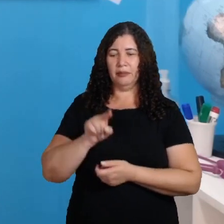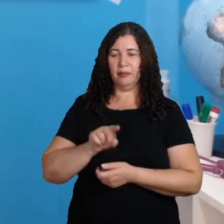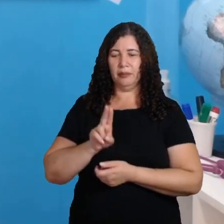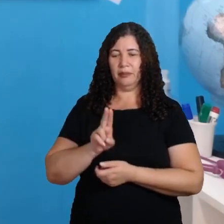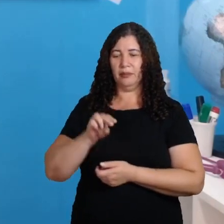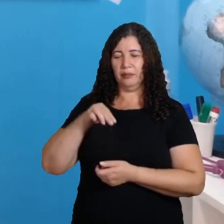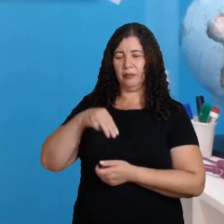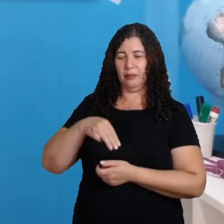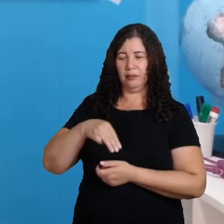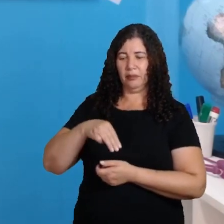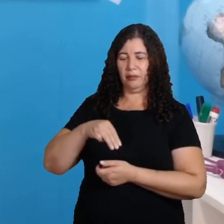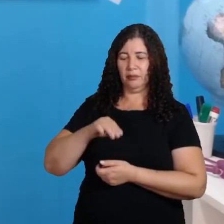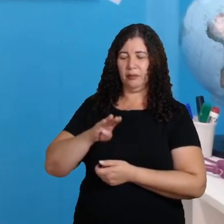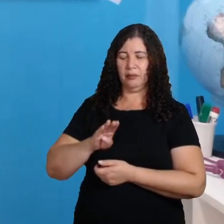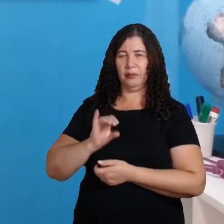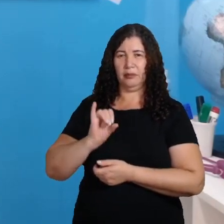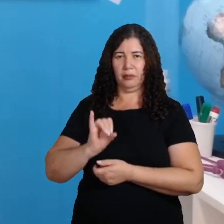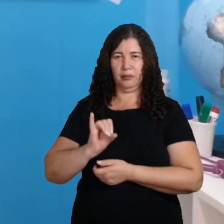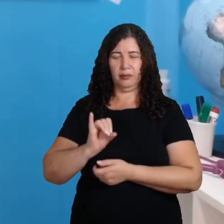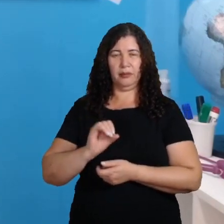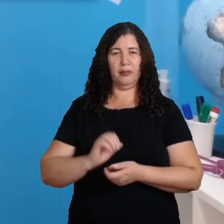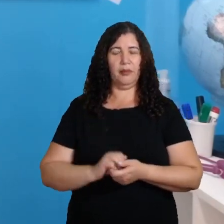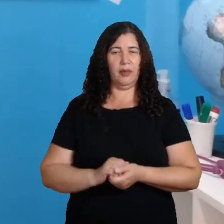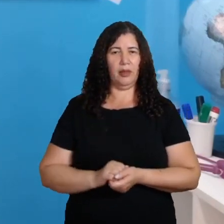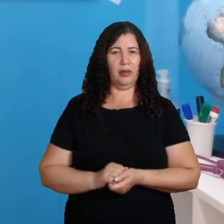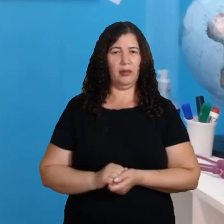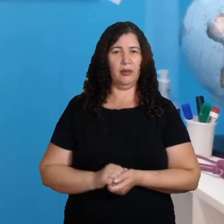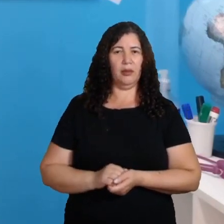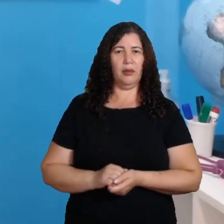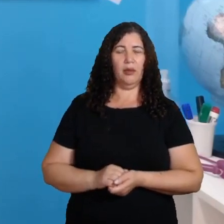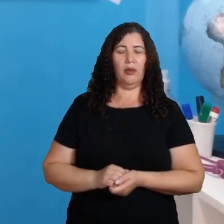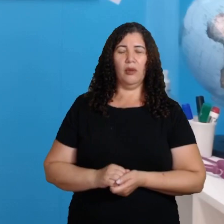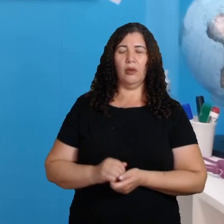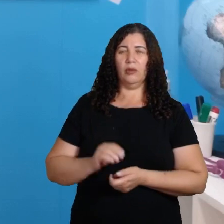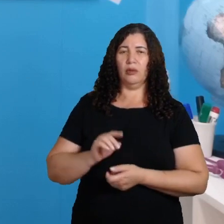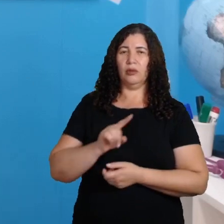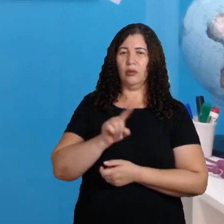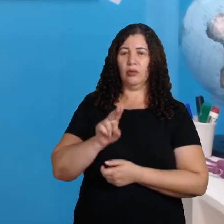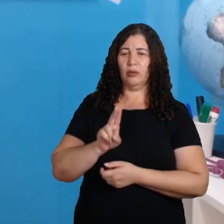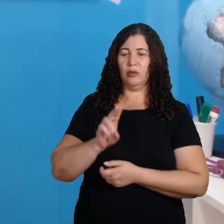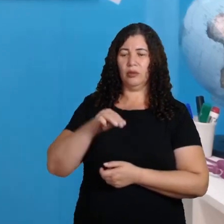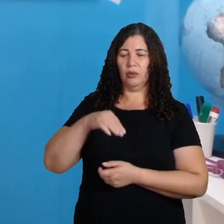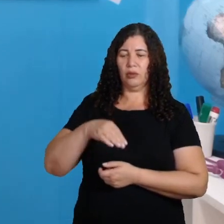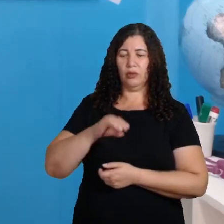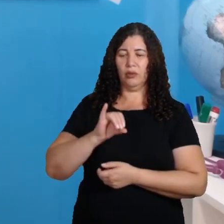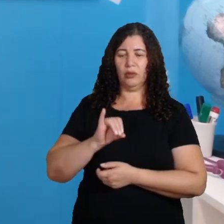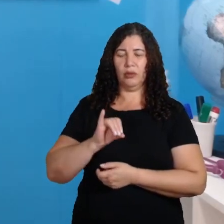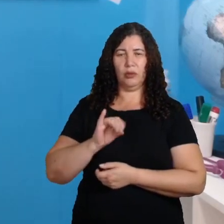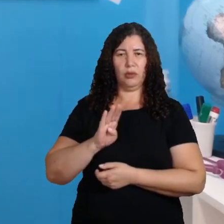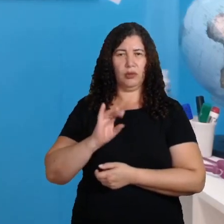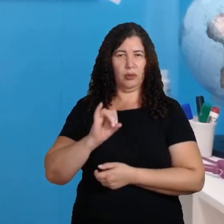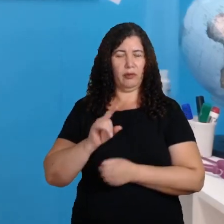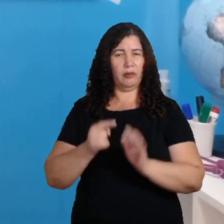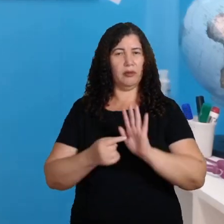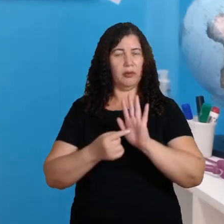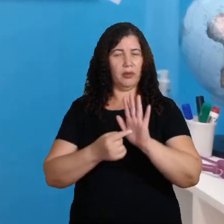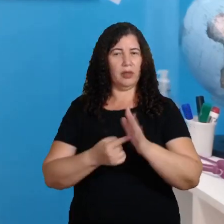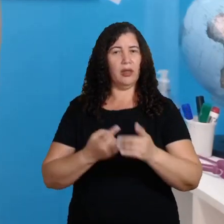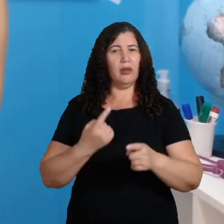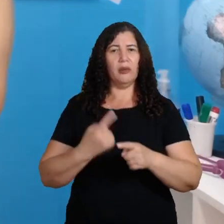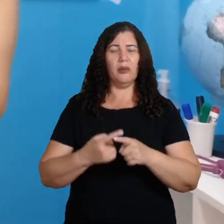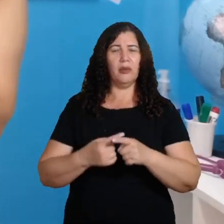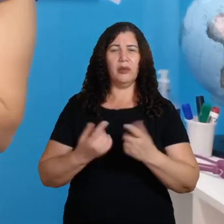é citado aqui, não é verdade? Quantos zumbis vão surgir na poesia? Quem é zumbi? Por que